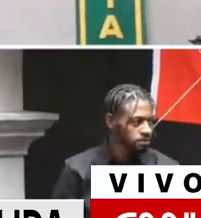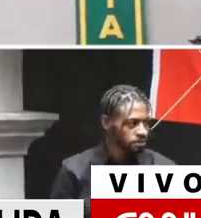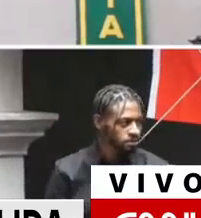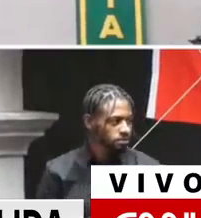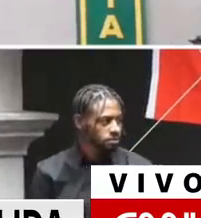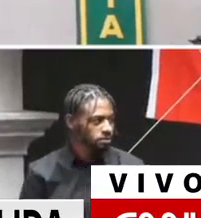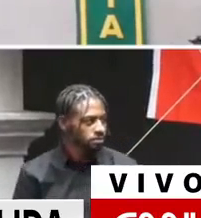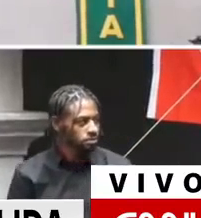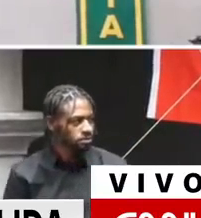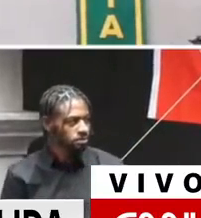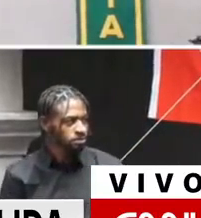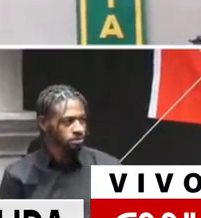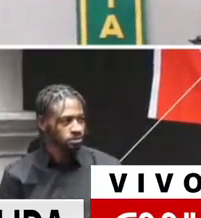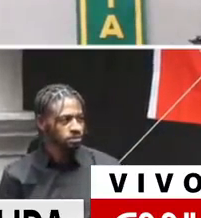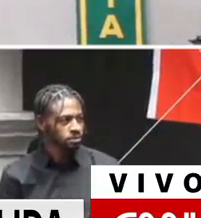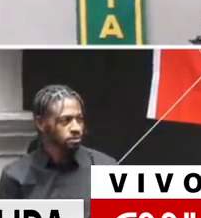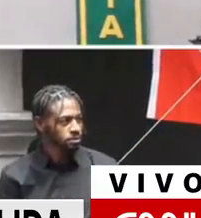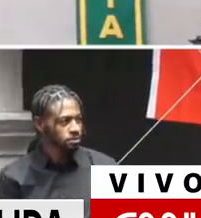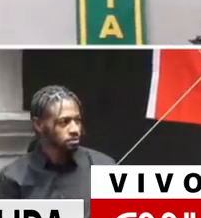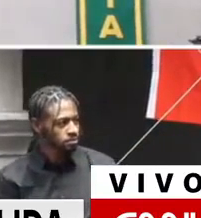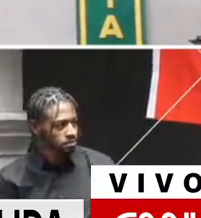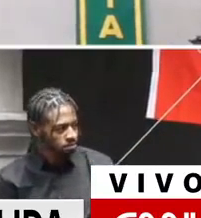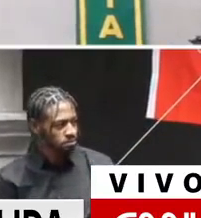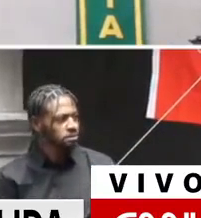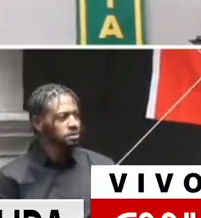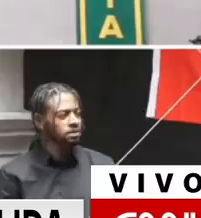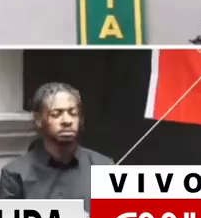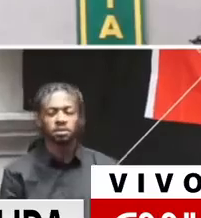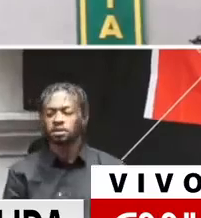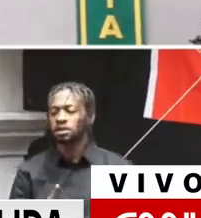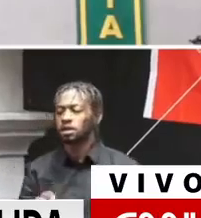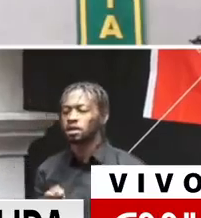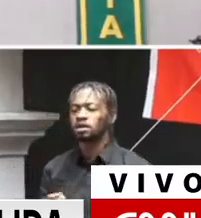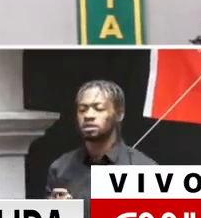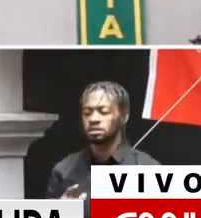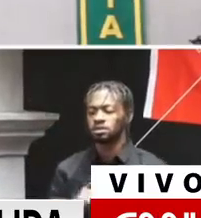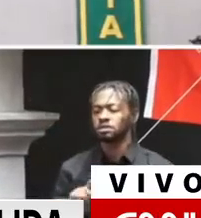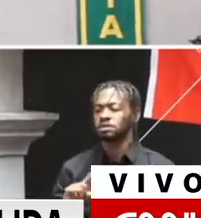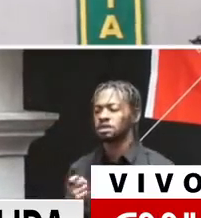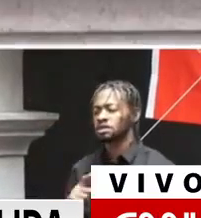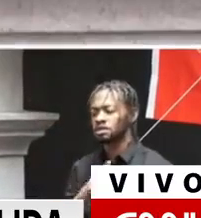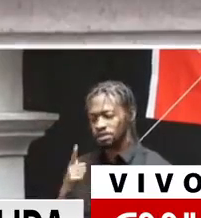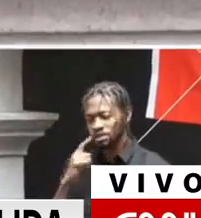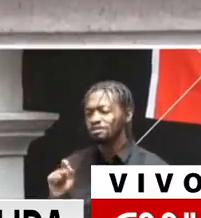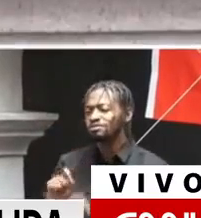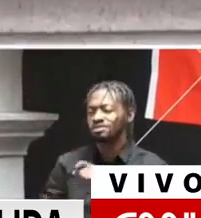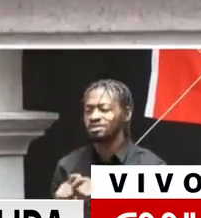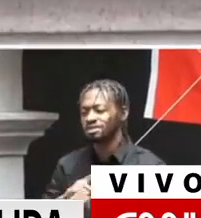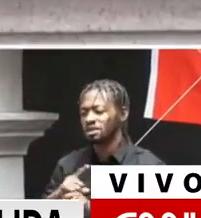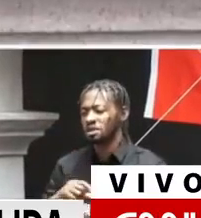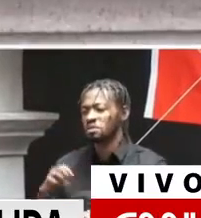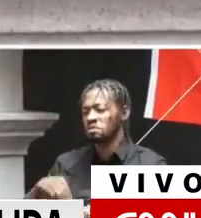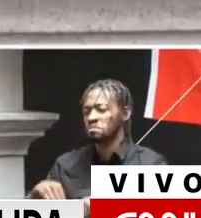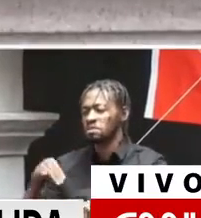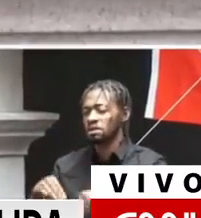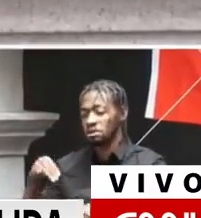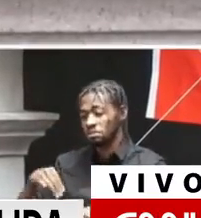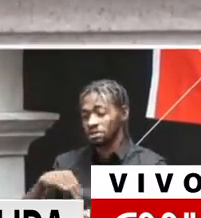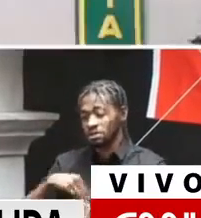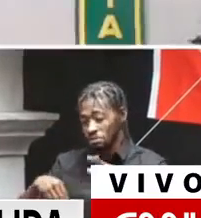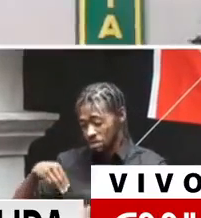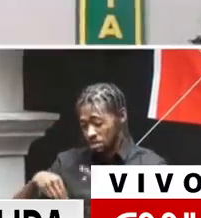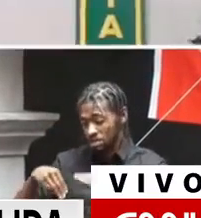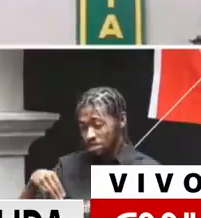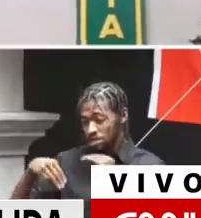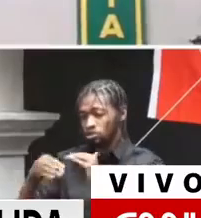carta. Ela chamou ali as pessoas, porque essa leitura da carta, e essa é aquela que tem o apoio de mais de 930 mil pessoas,